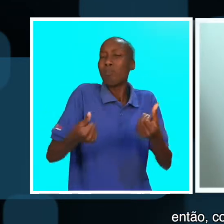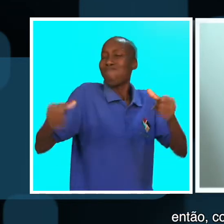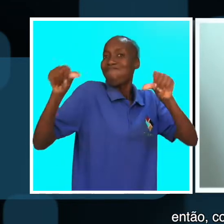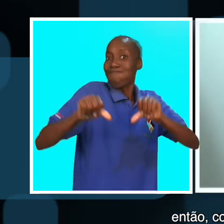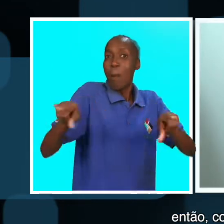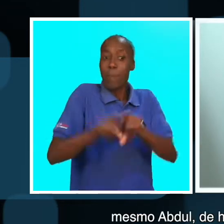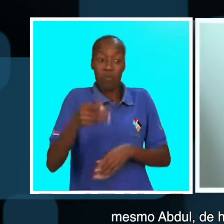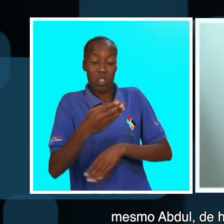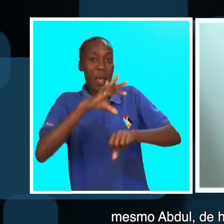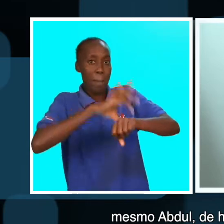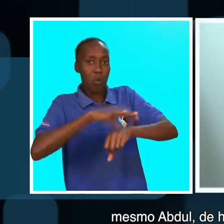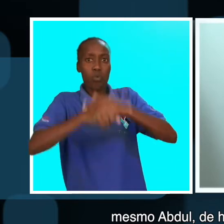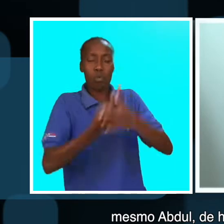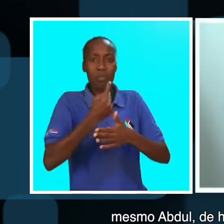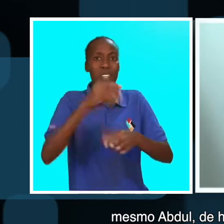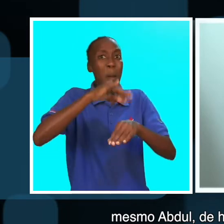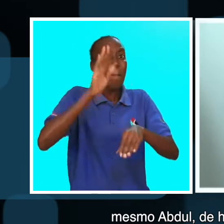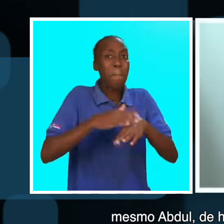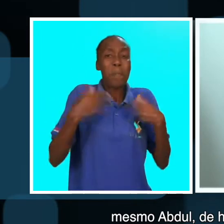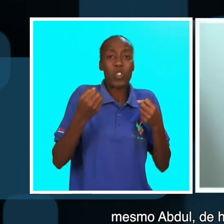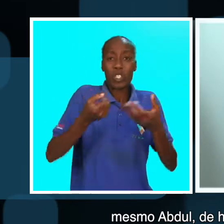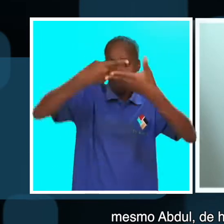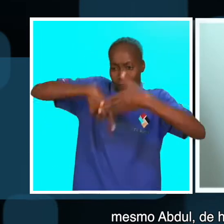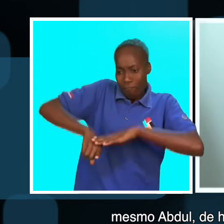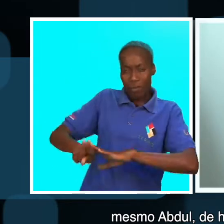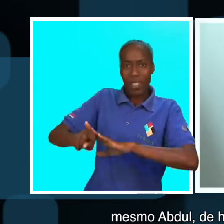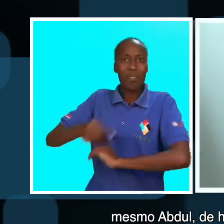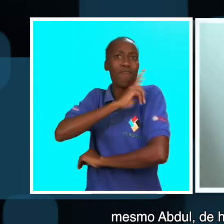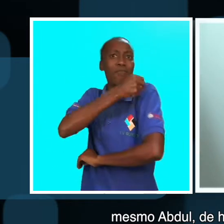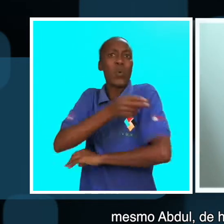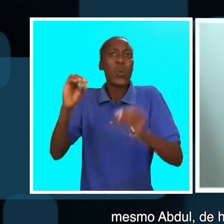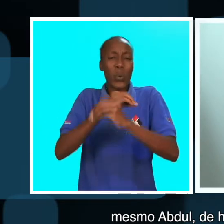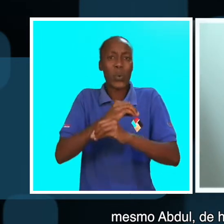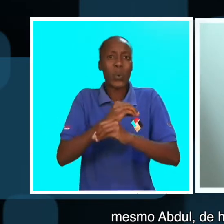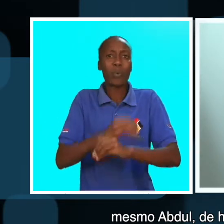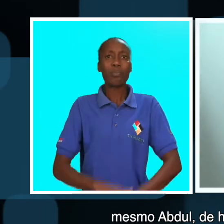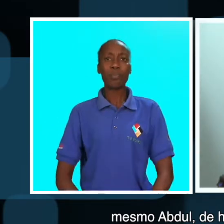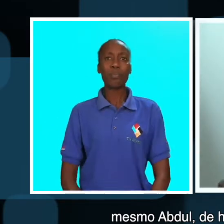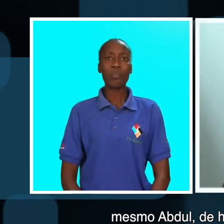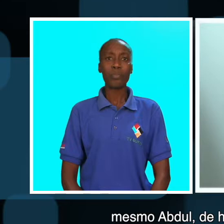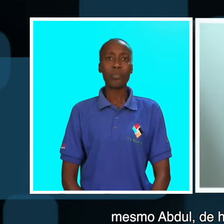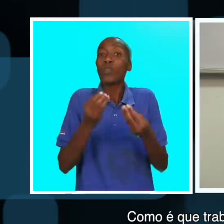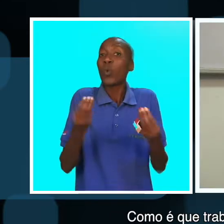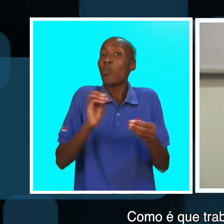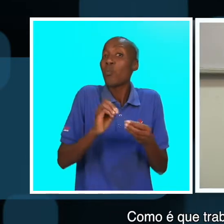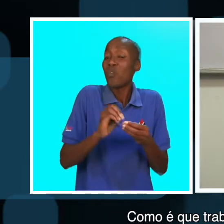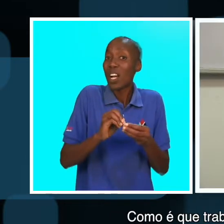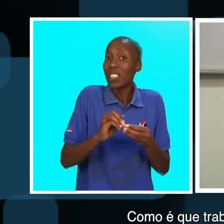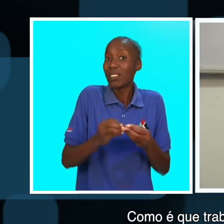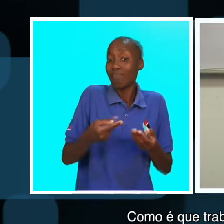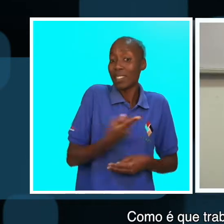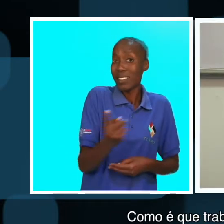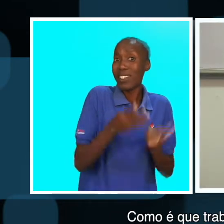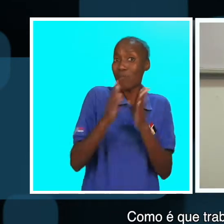piorarem Mesmo Abdul, se hoje tiver malária E não poder ir a um médico Corre risco até de morrer Como é que